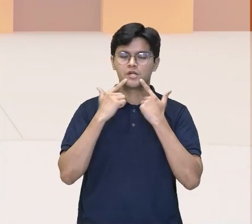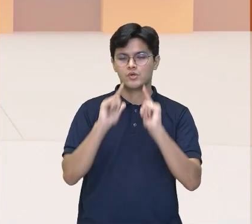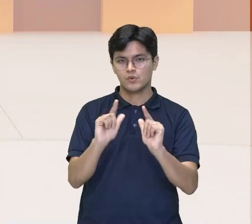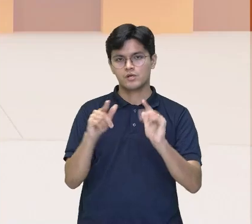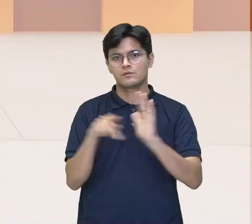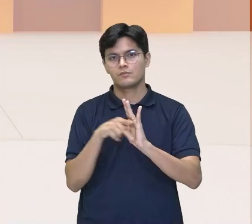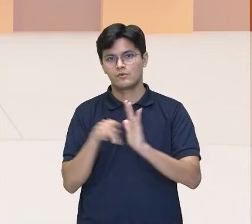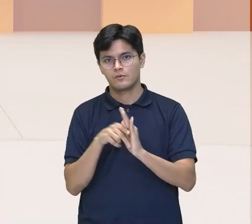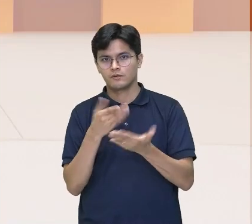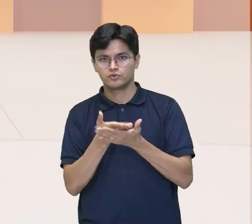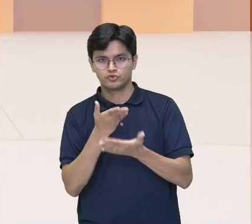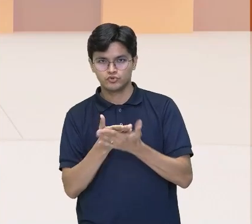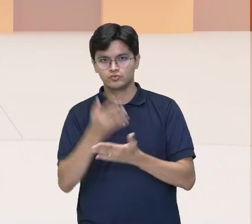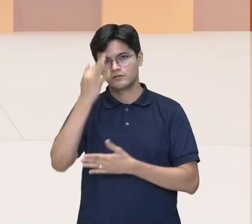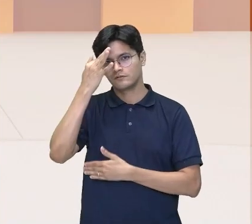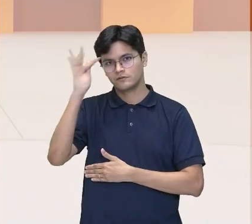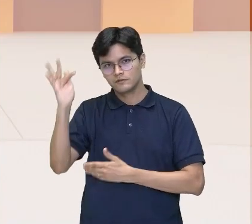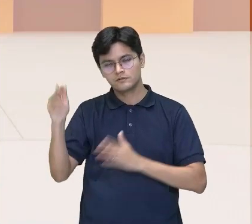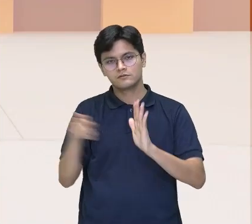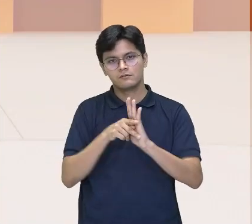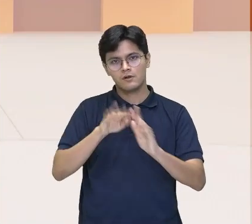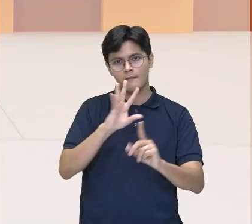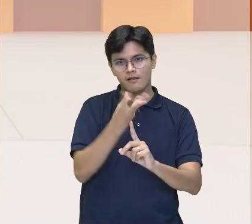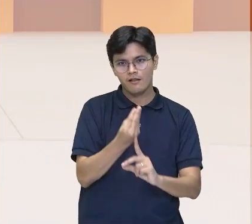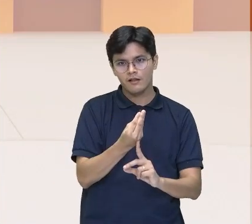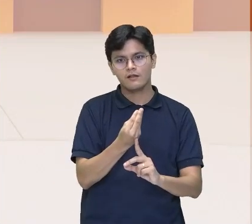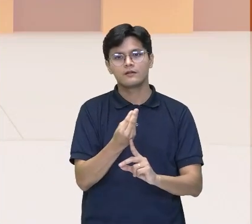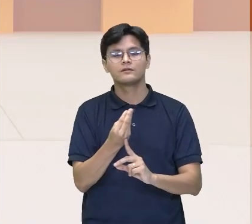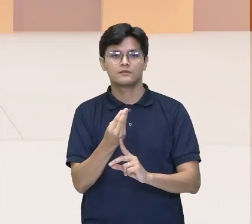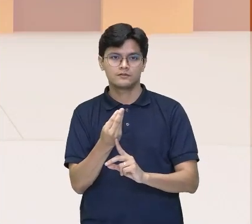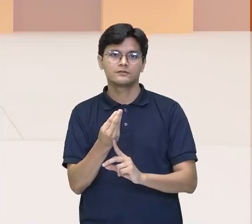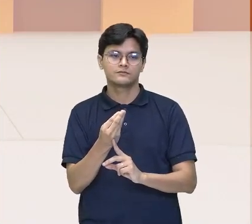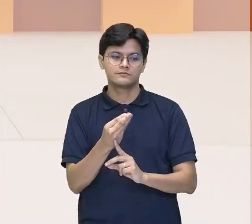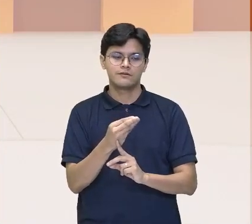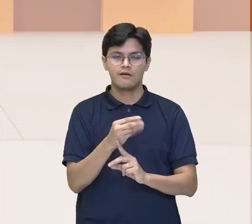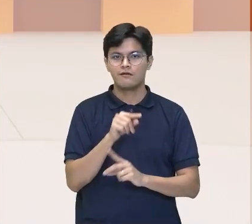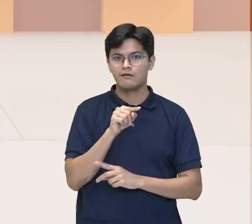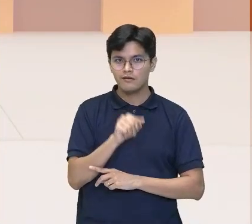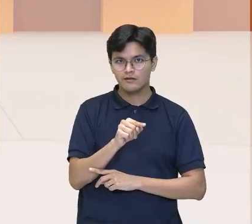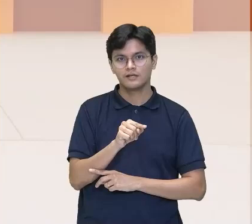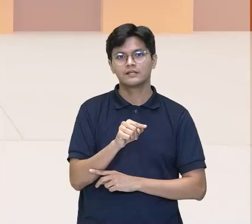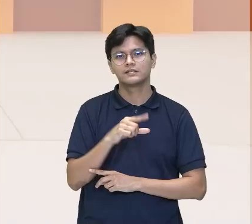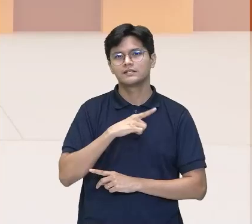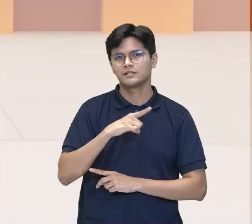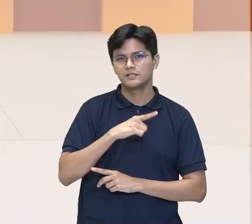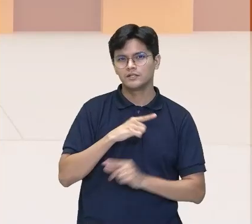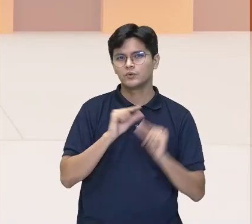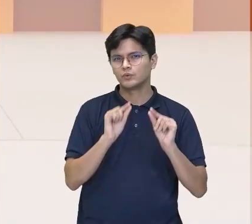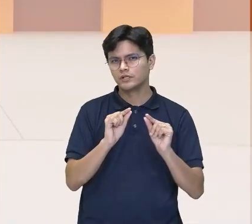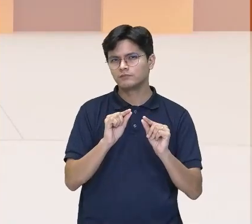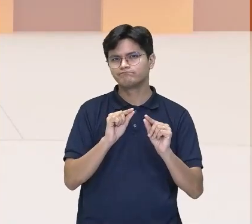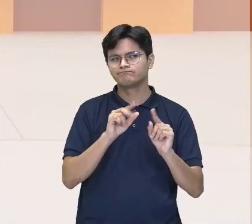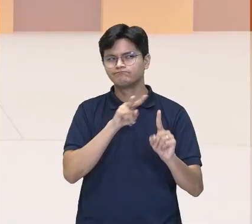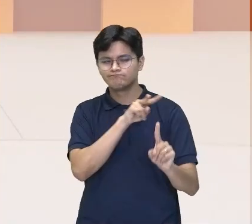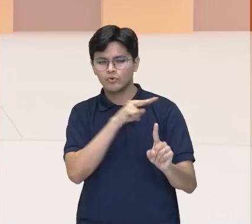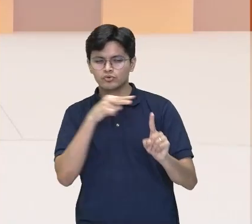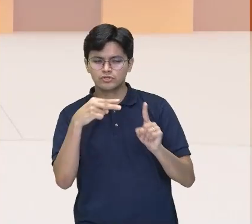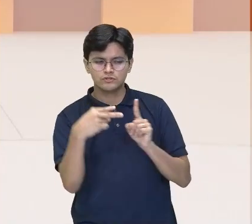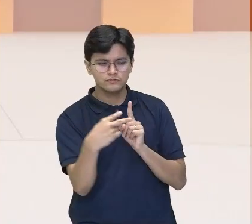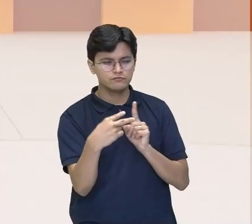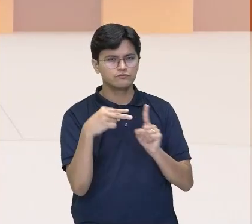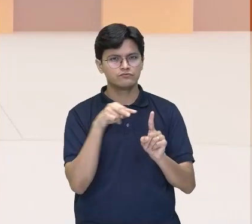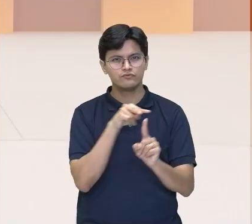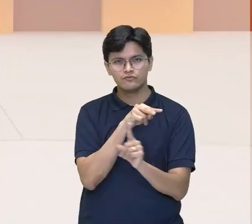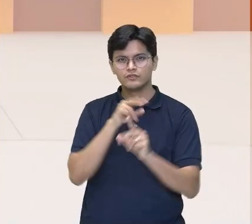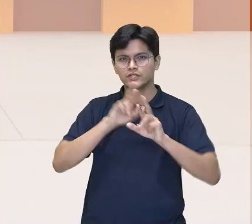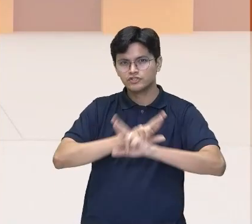arte, ela é contra, não é contra, mas ela tem um olhar diferente do que nós chamamos de